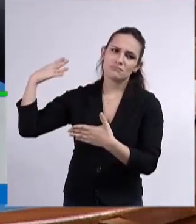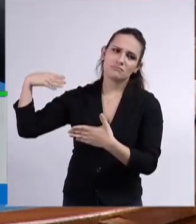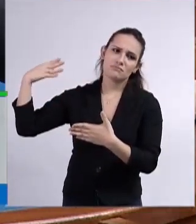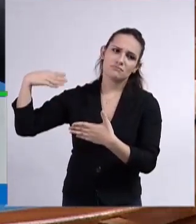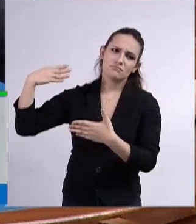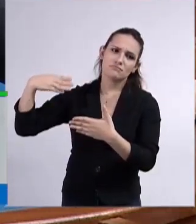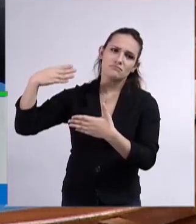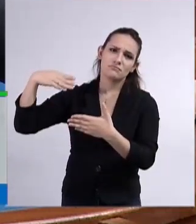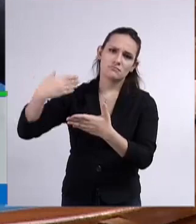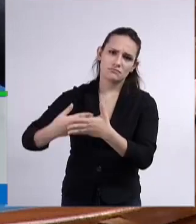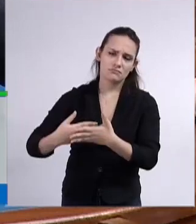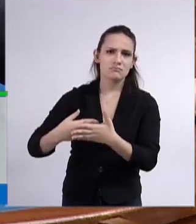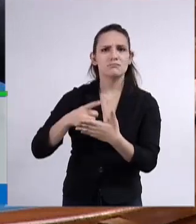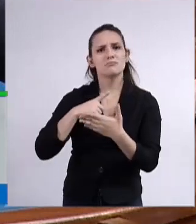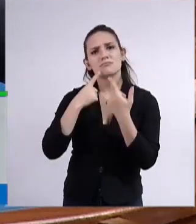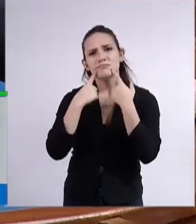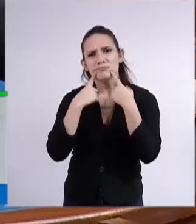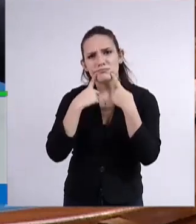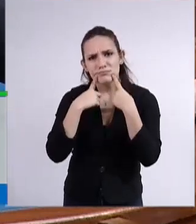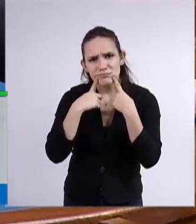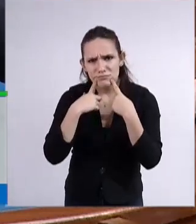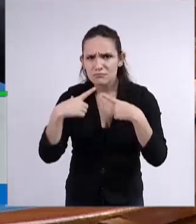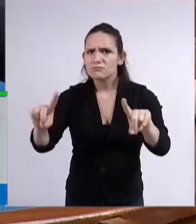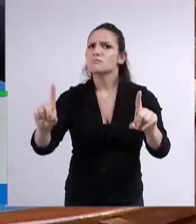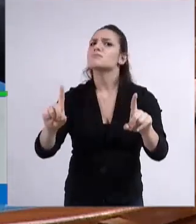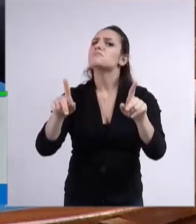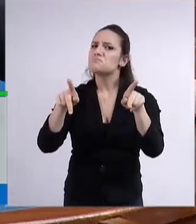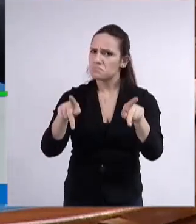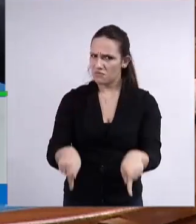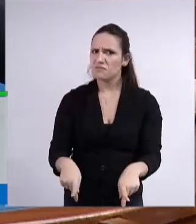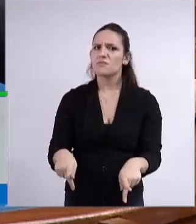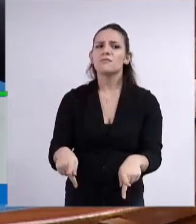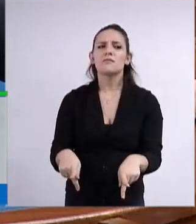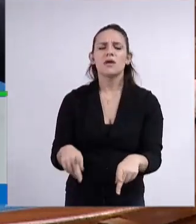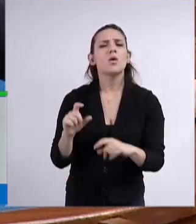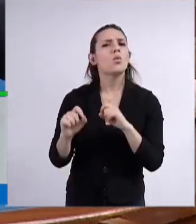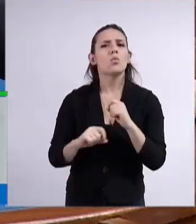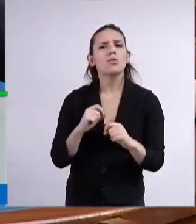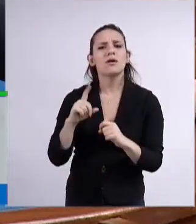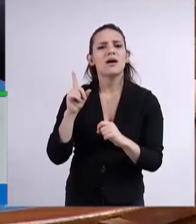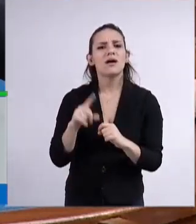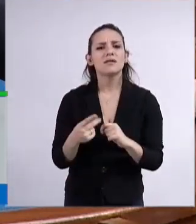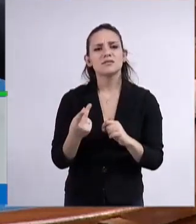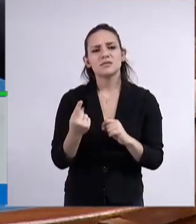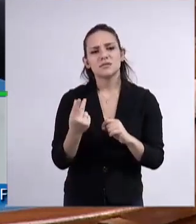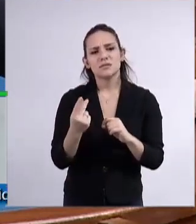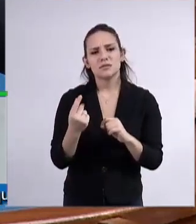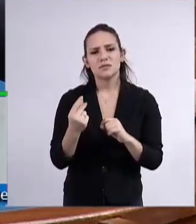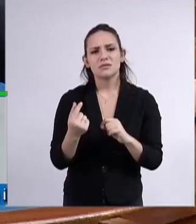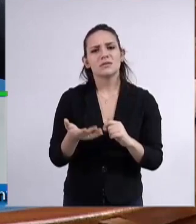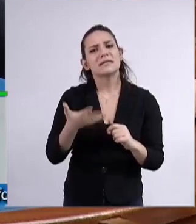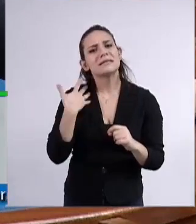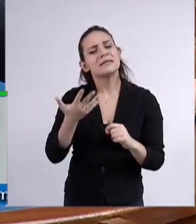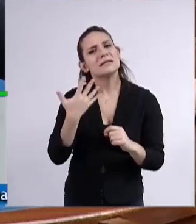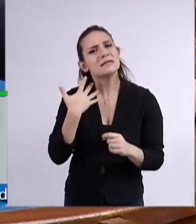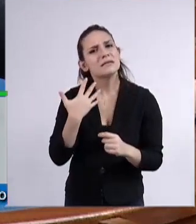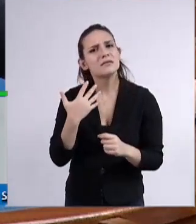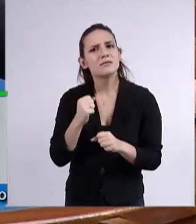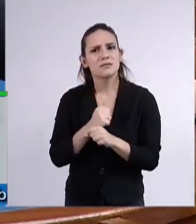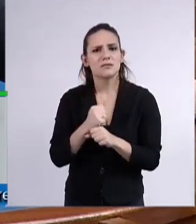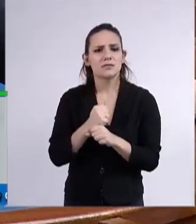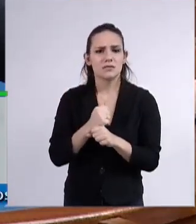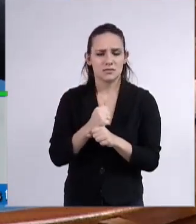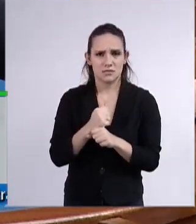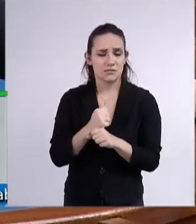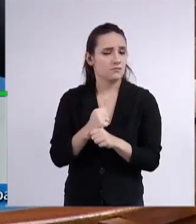reclamação de expressiva parcela da população se deve às altas taxas de temperaturas ocorridas no mês de